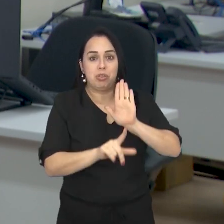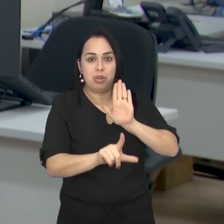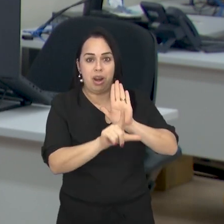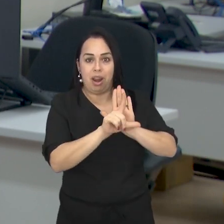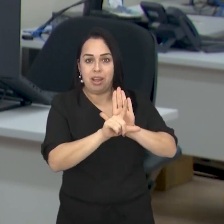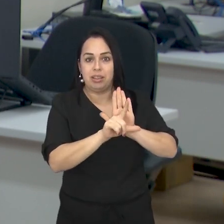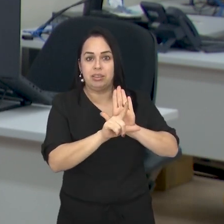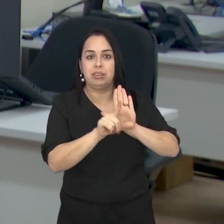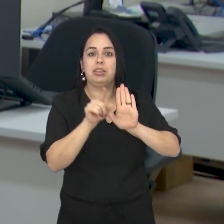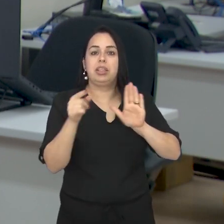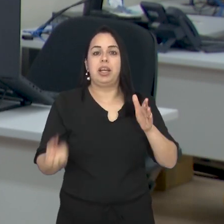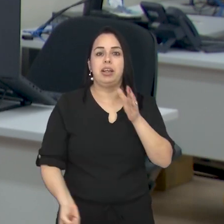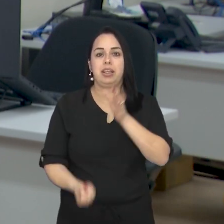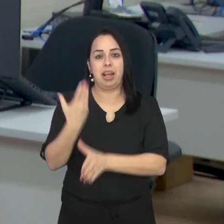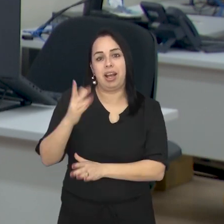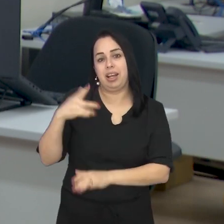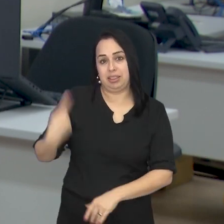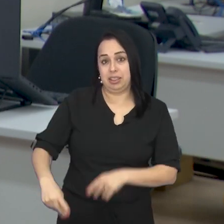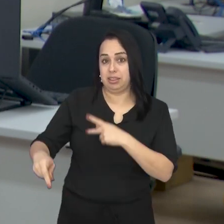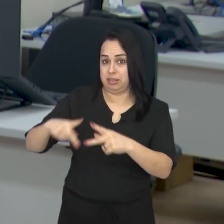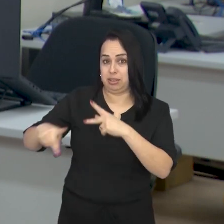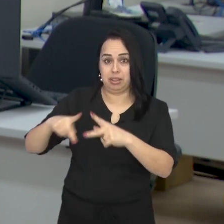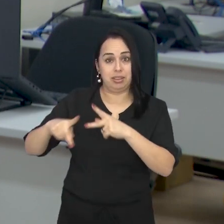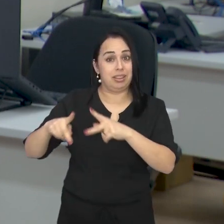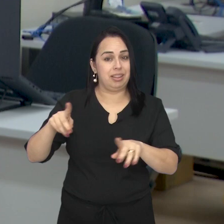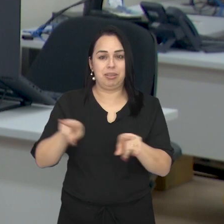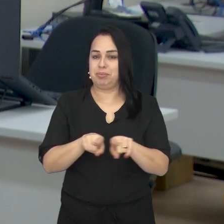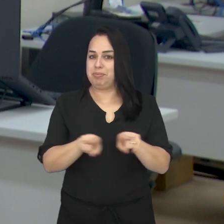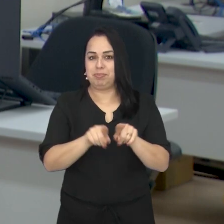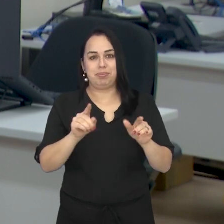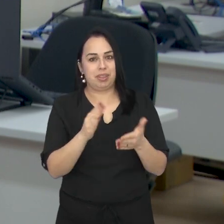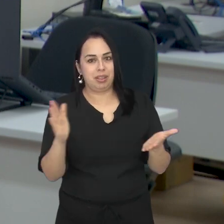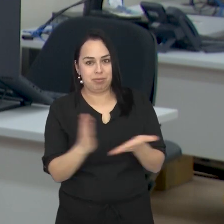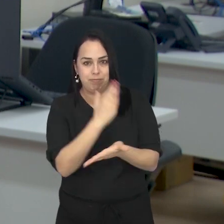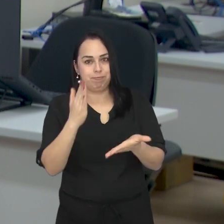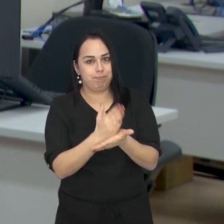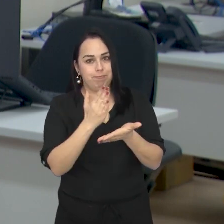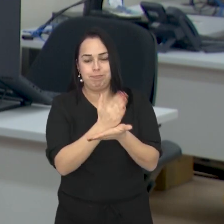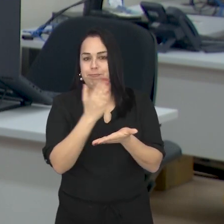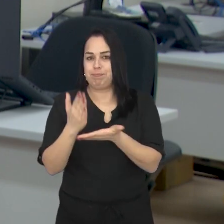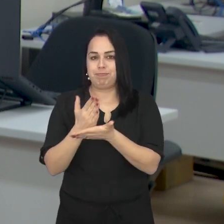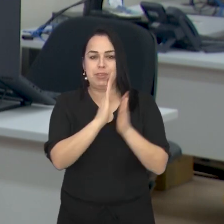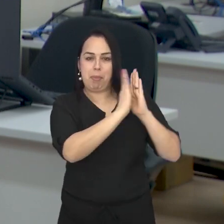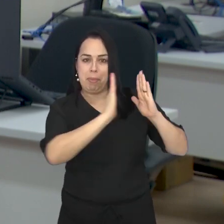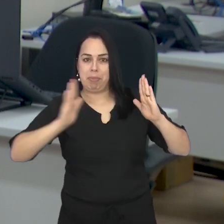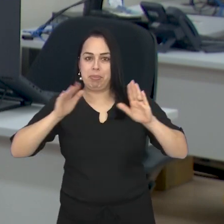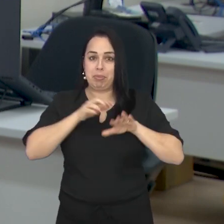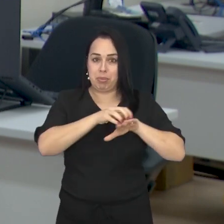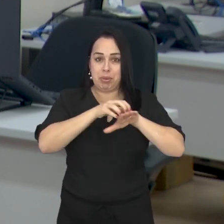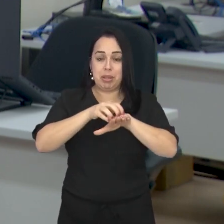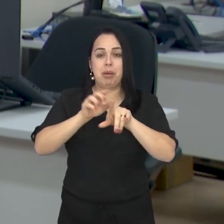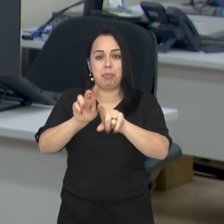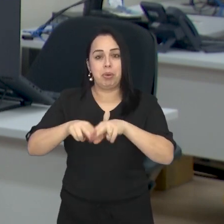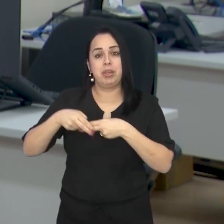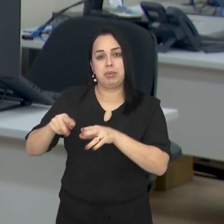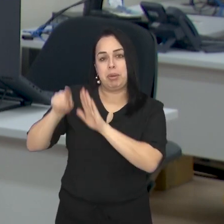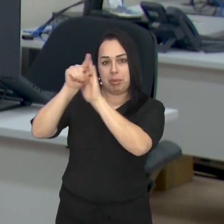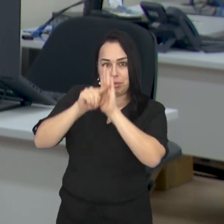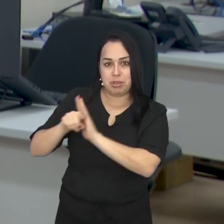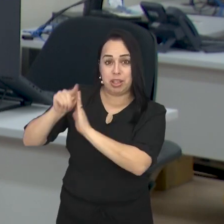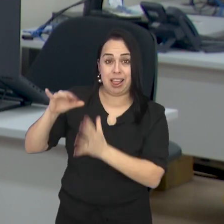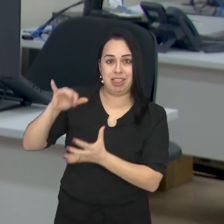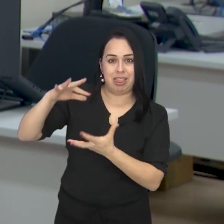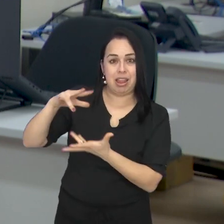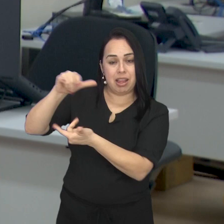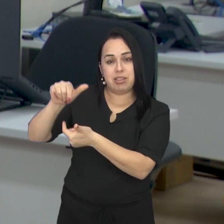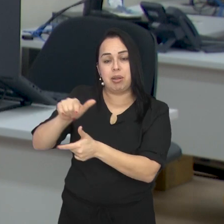lei que quer criar em São José um programa de bibliotecas itinerantes e também uma pesquisa internacional que apontou que o